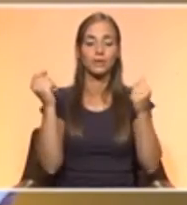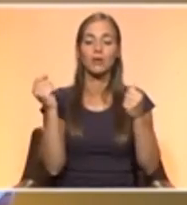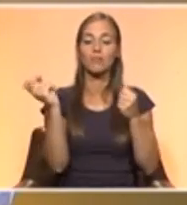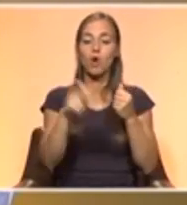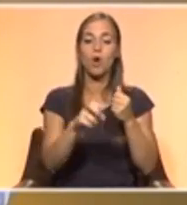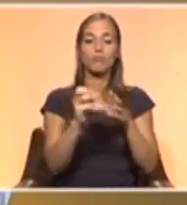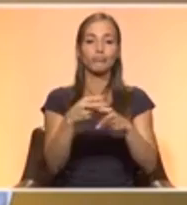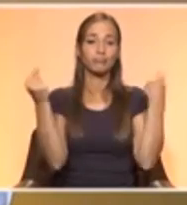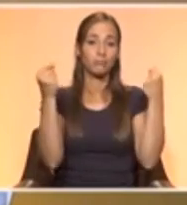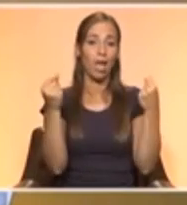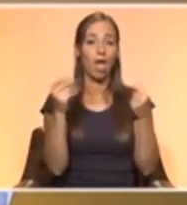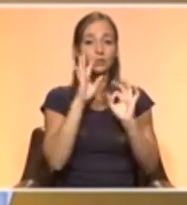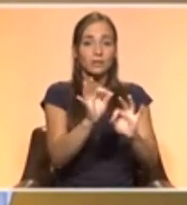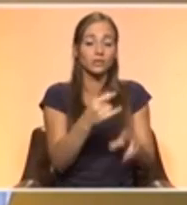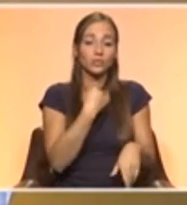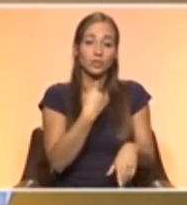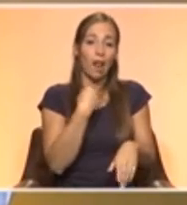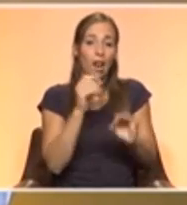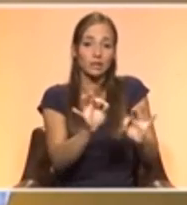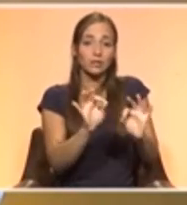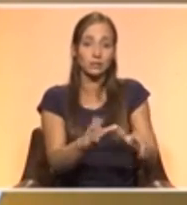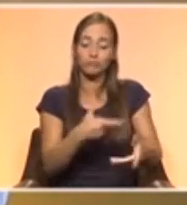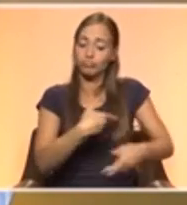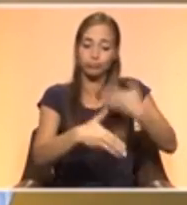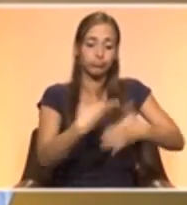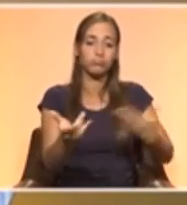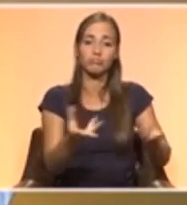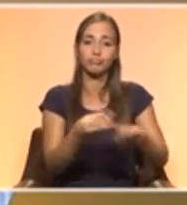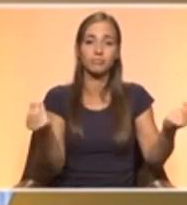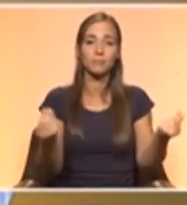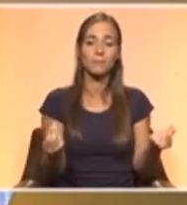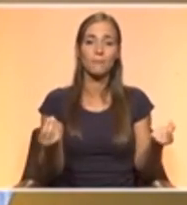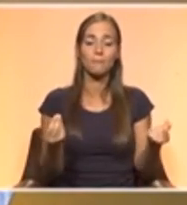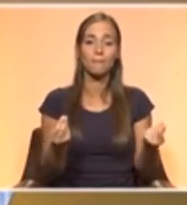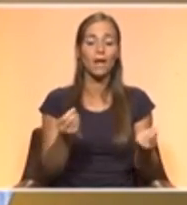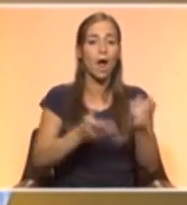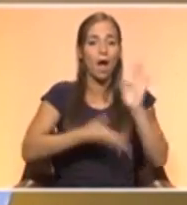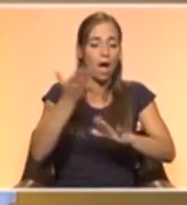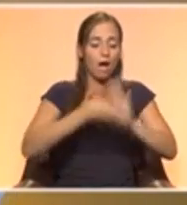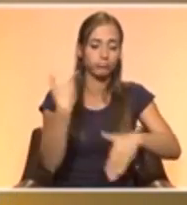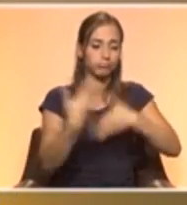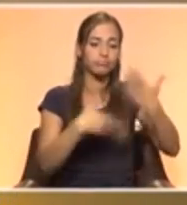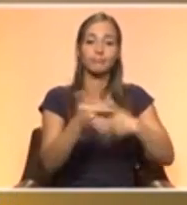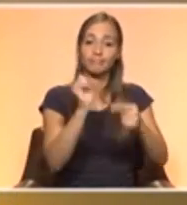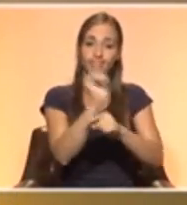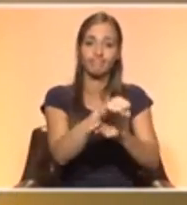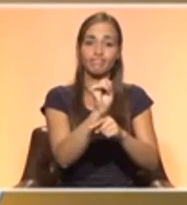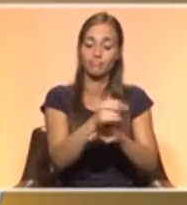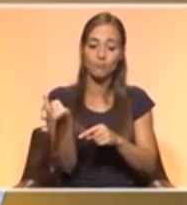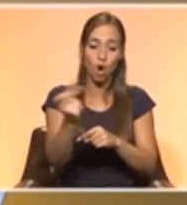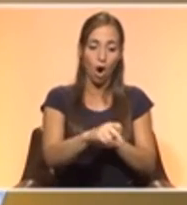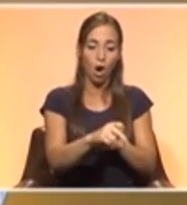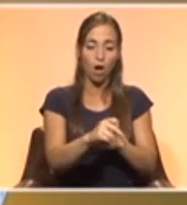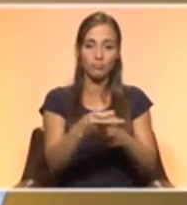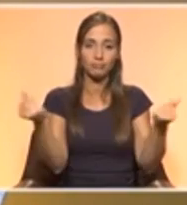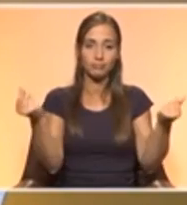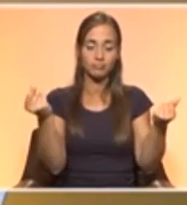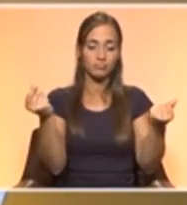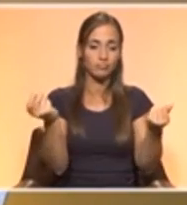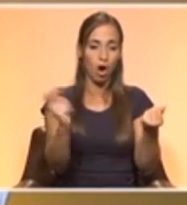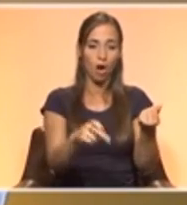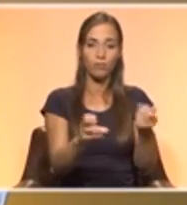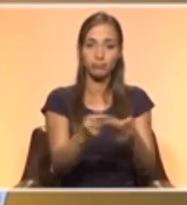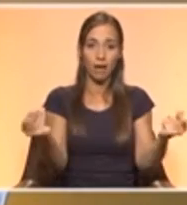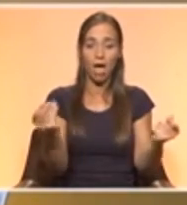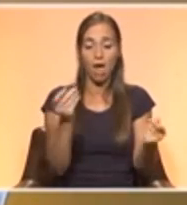economia tem seu ciclo de vida em tudo o que é que isto significa que o Website só que é mais rápido não é exatamente só que Exatamente exatamente muito mais rápido